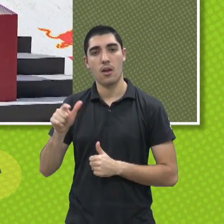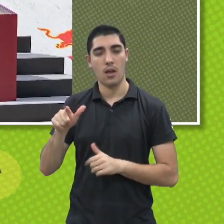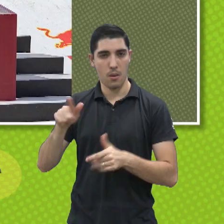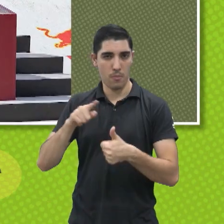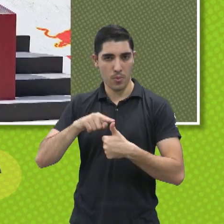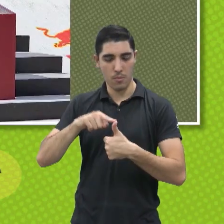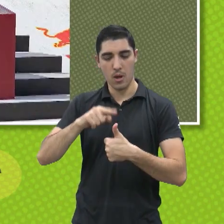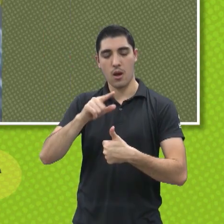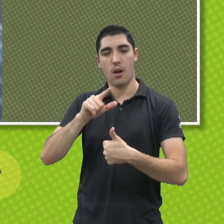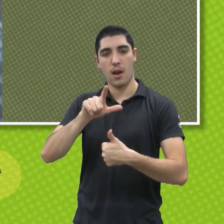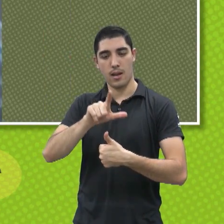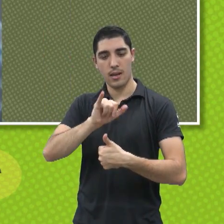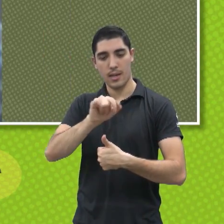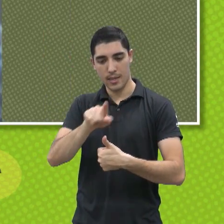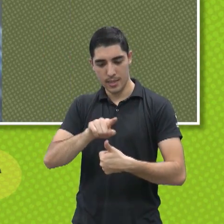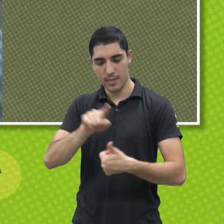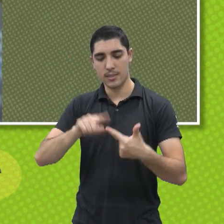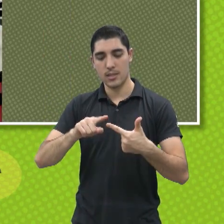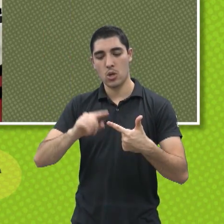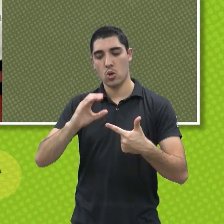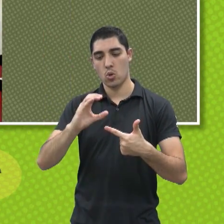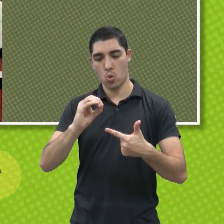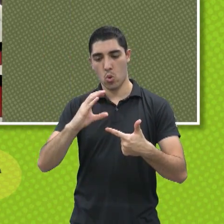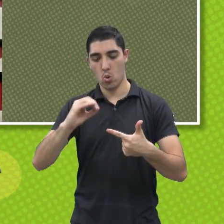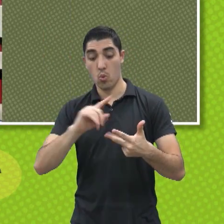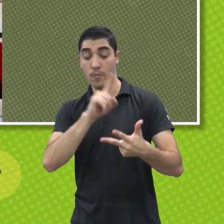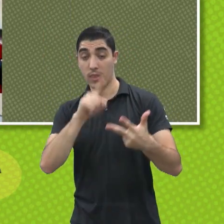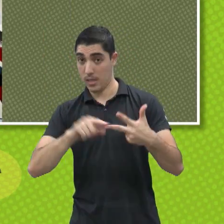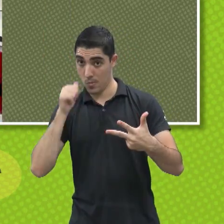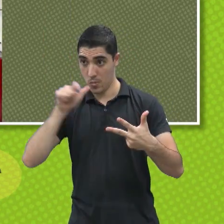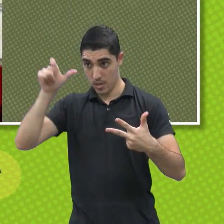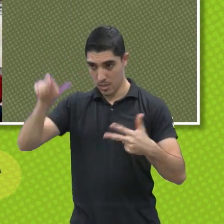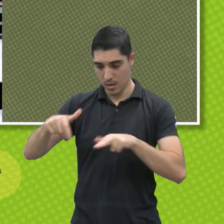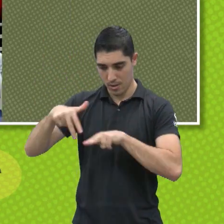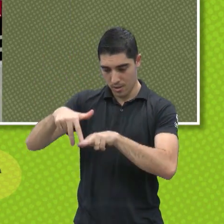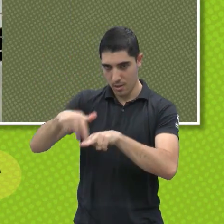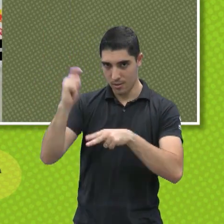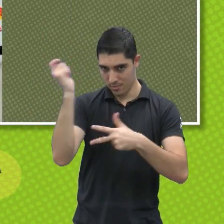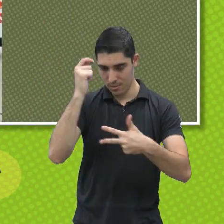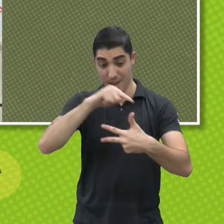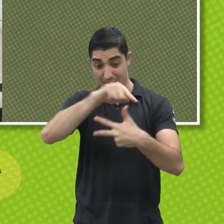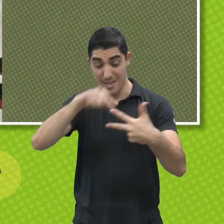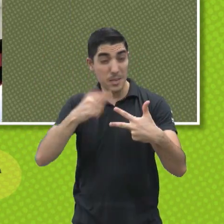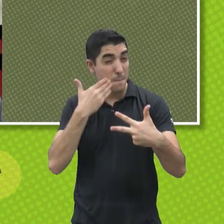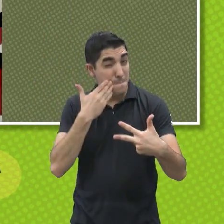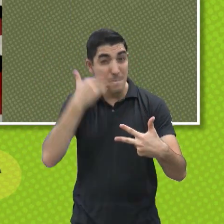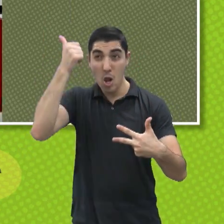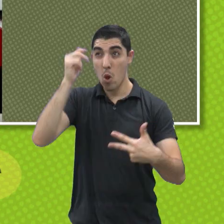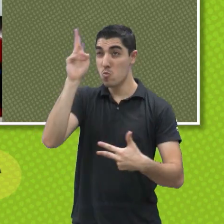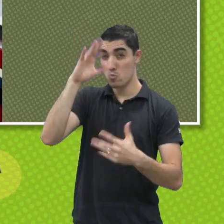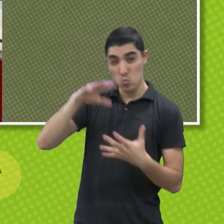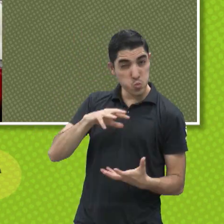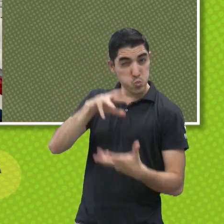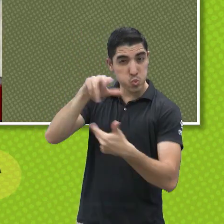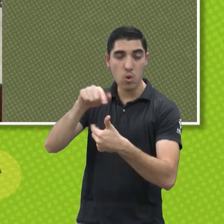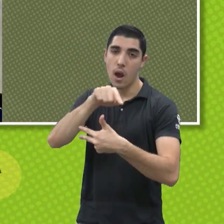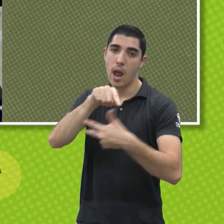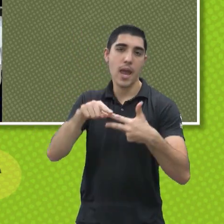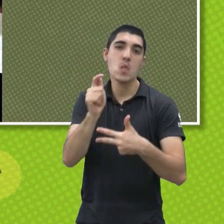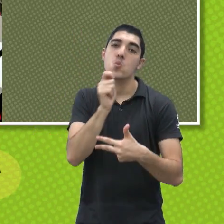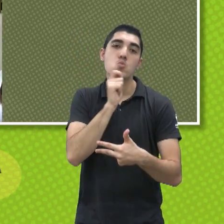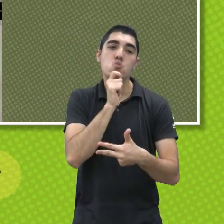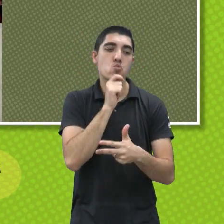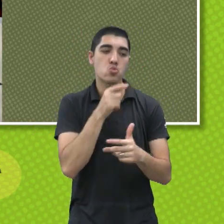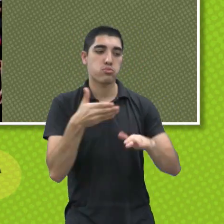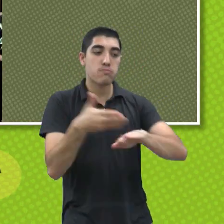Liz Akama e Koko Yoshizawa, que são as 3 melhores do ranking mundial, não participaram dessa fase de